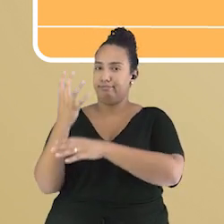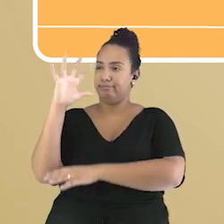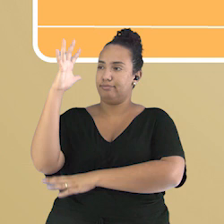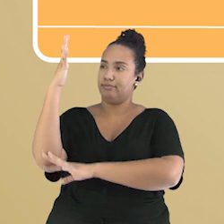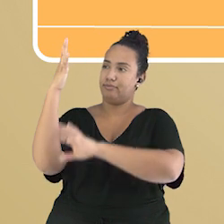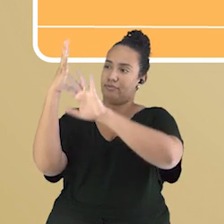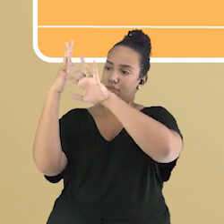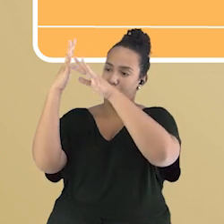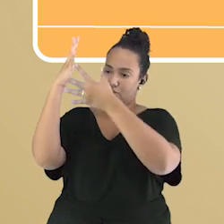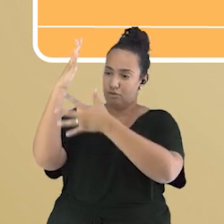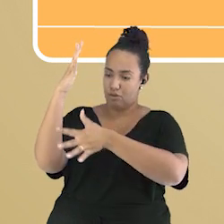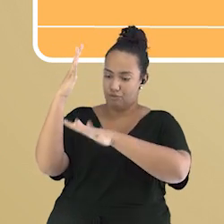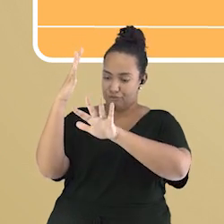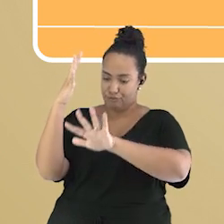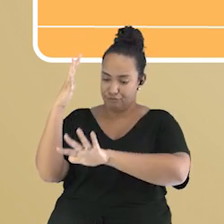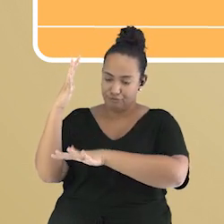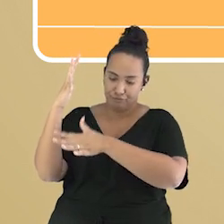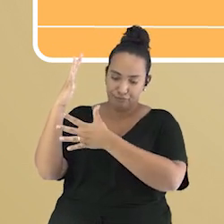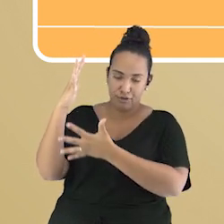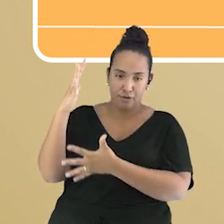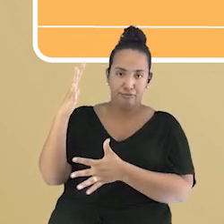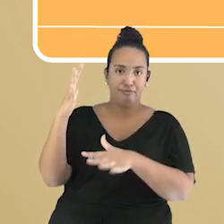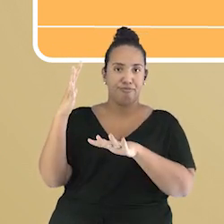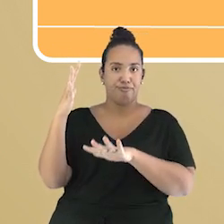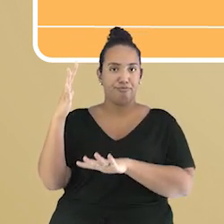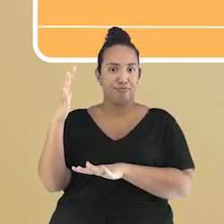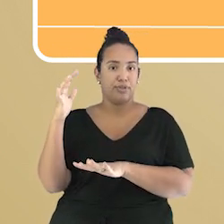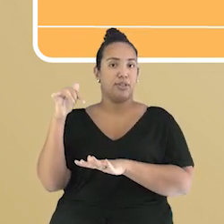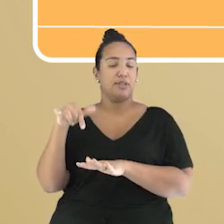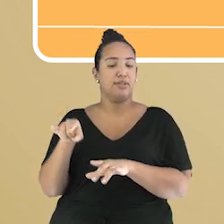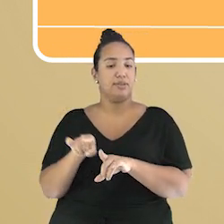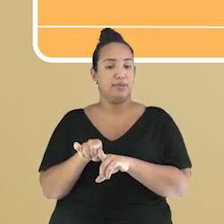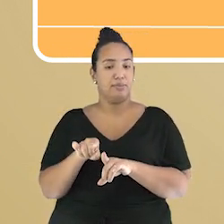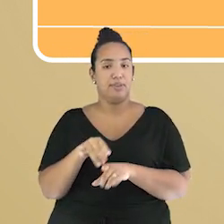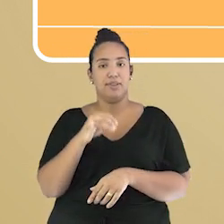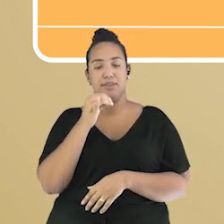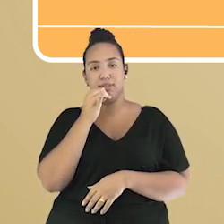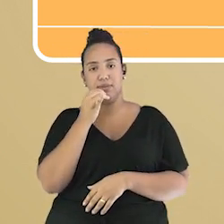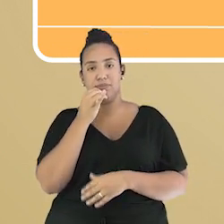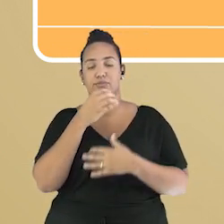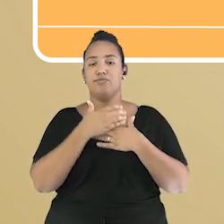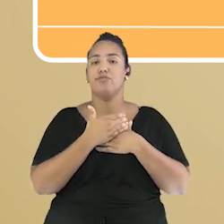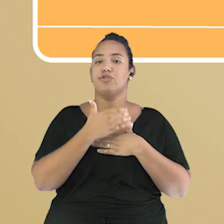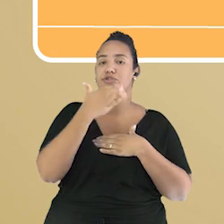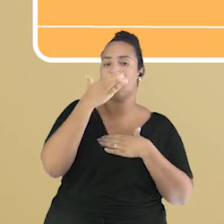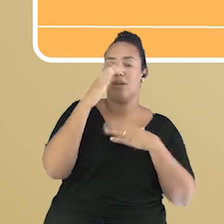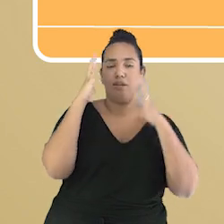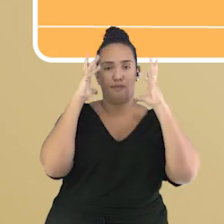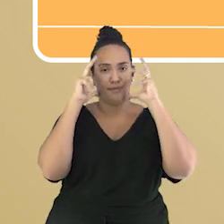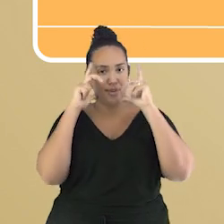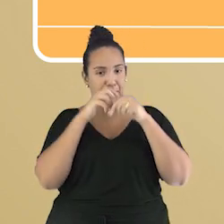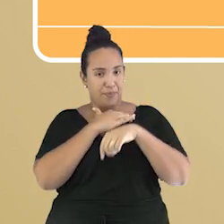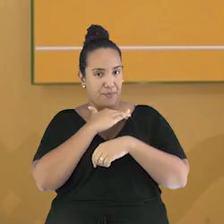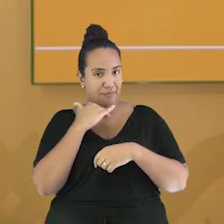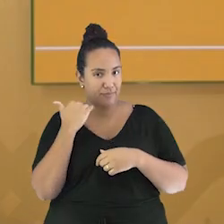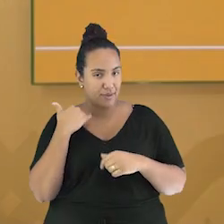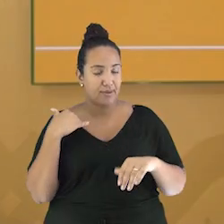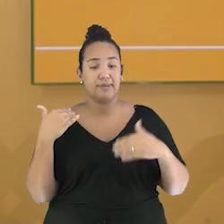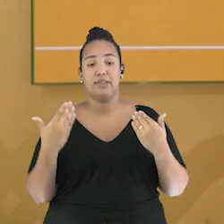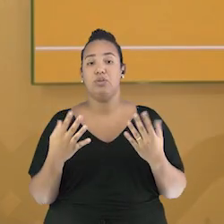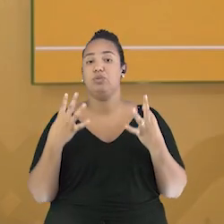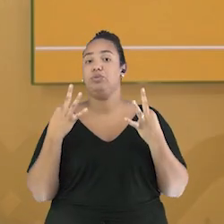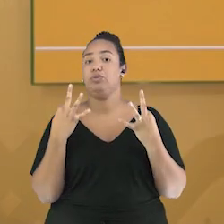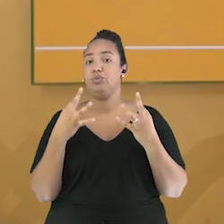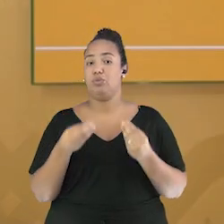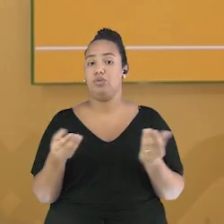a girafa se alimentava, assim como os próprios restos da girafa e do leão, todos eles começam a